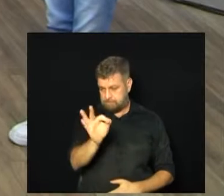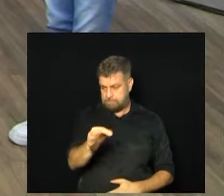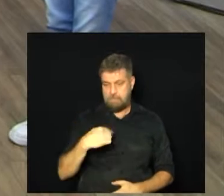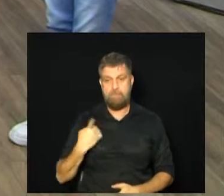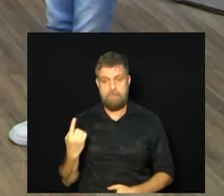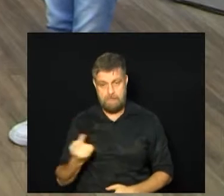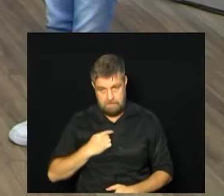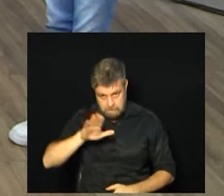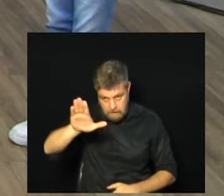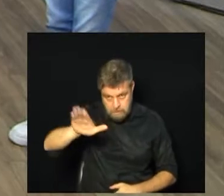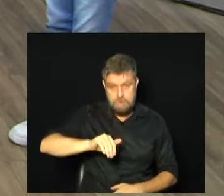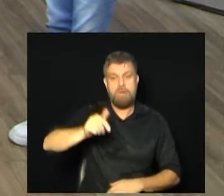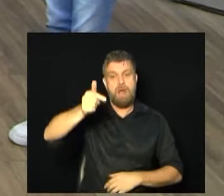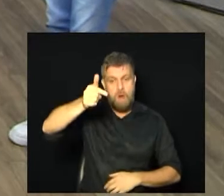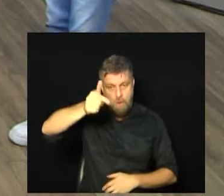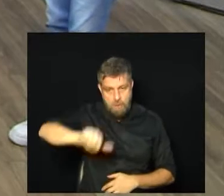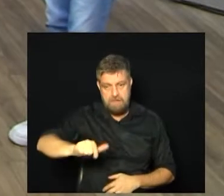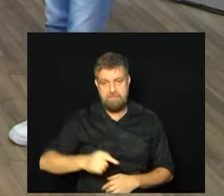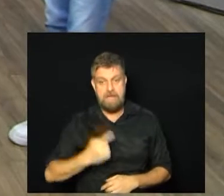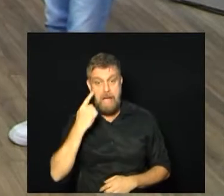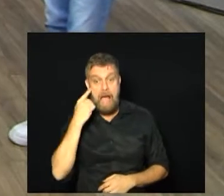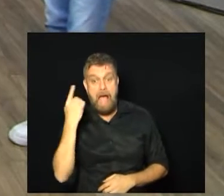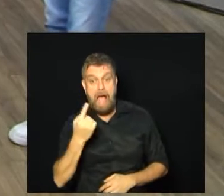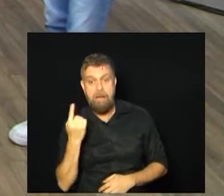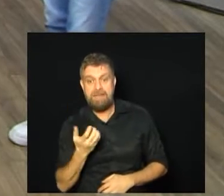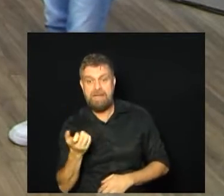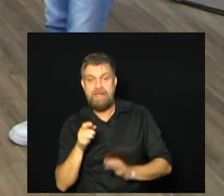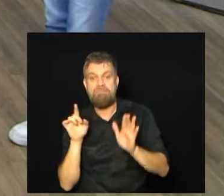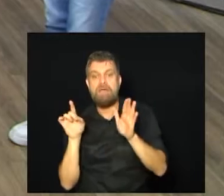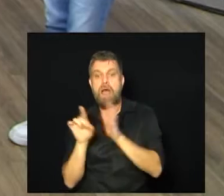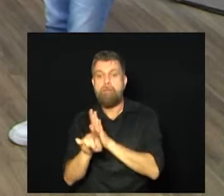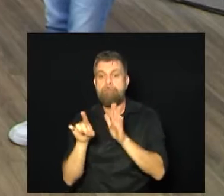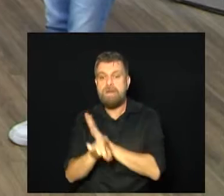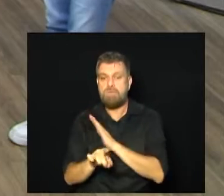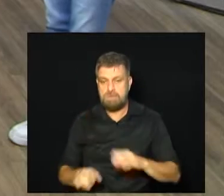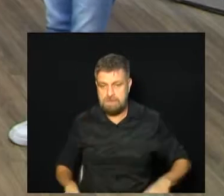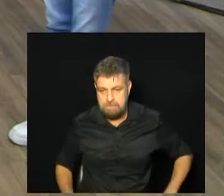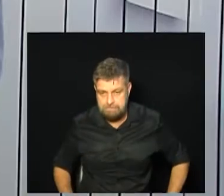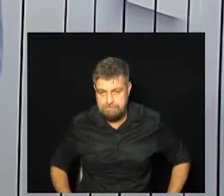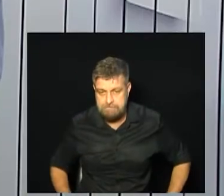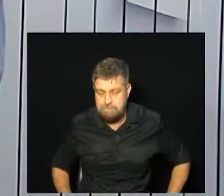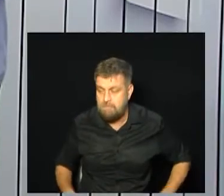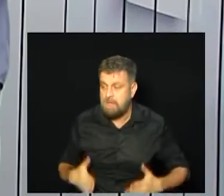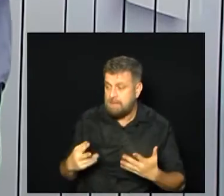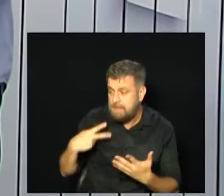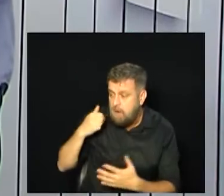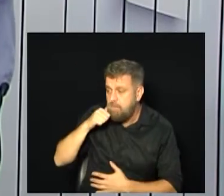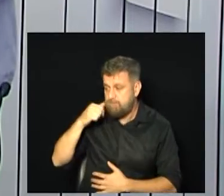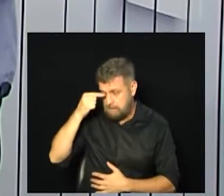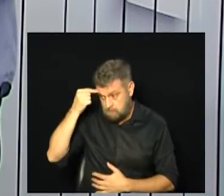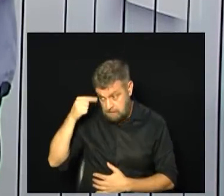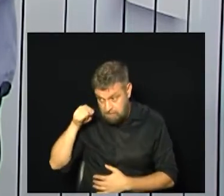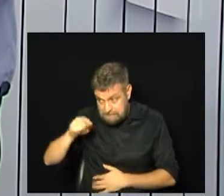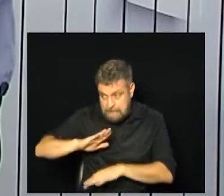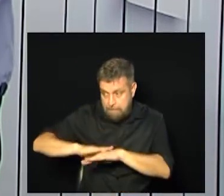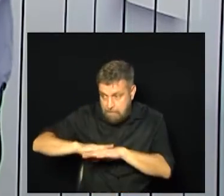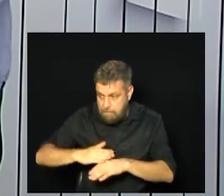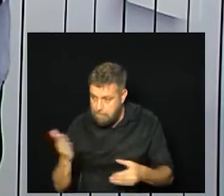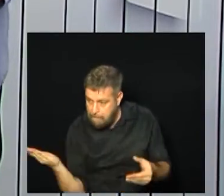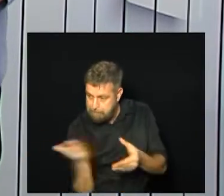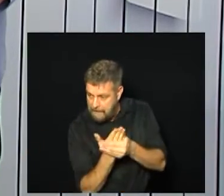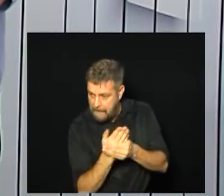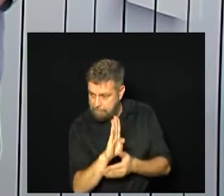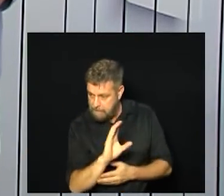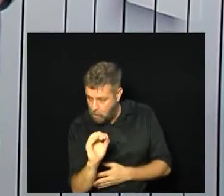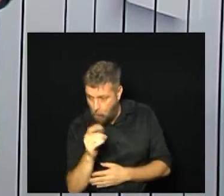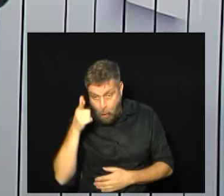já te aciona novamente. A Mina Abreu tem mais uma pergunta para a vereadora Paula Miguel. Vereadora, a senhora fez o boletim de ocorrência